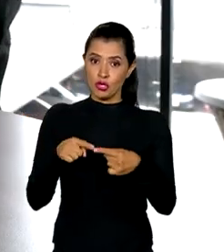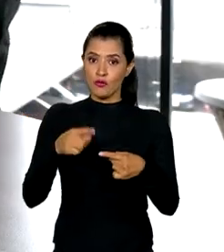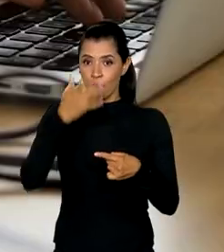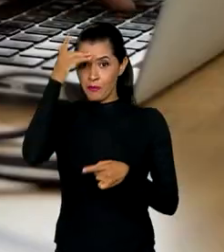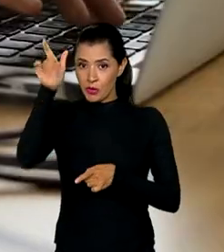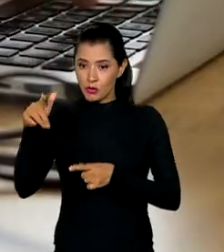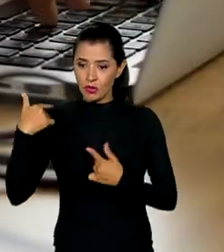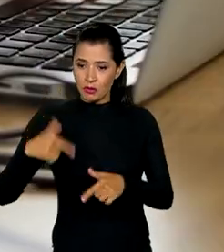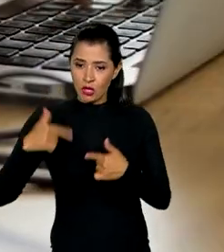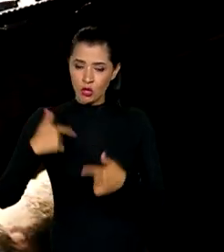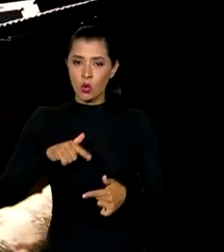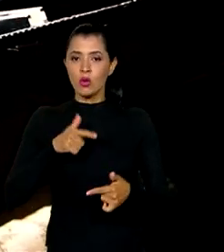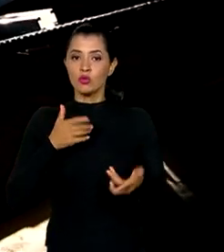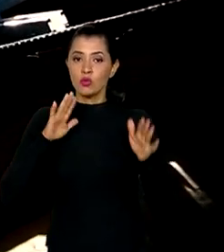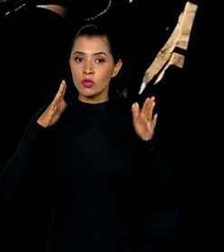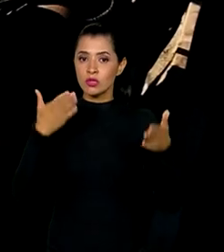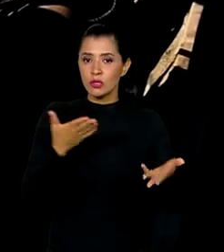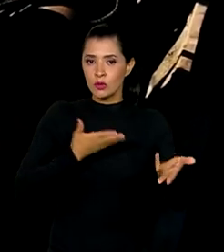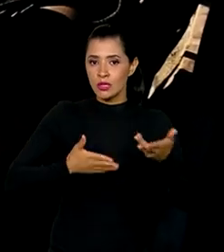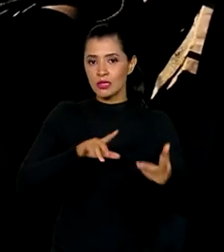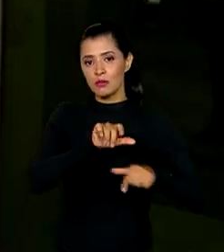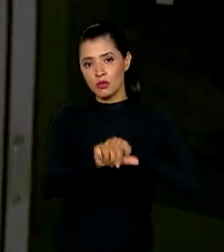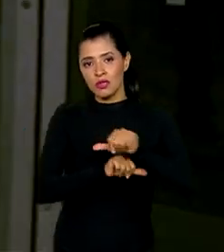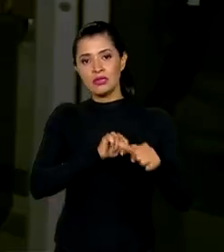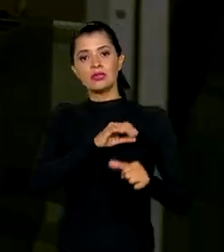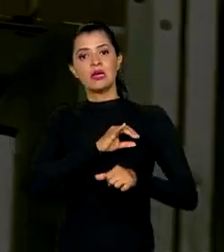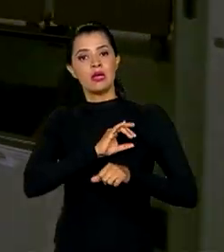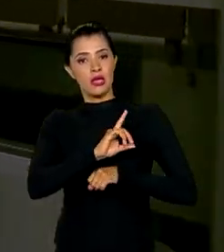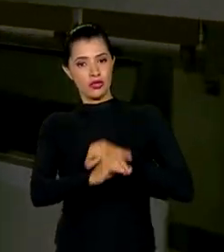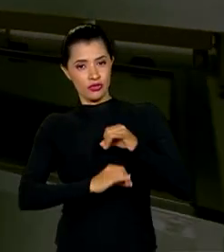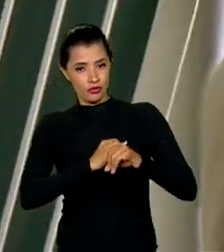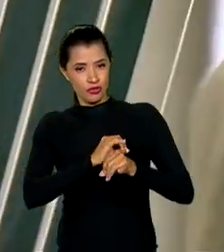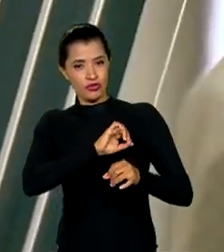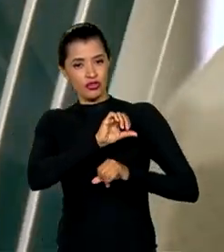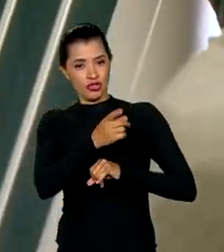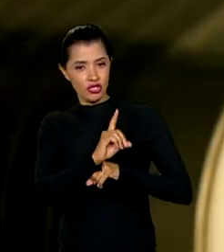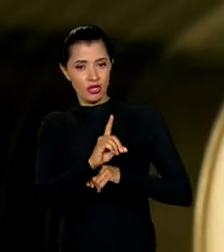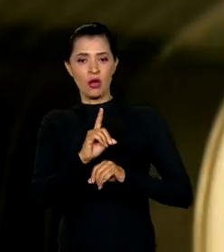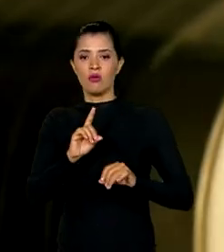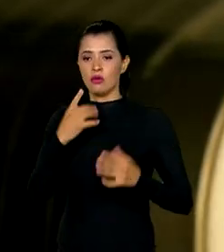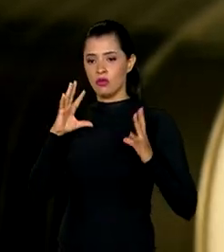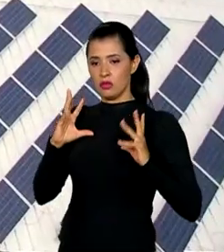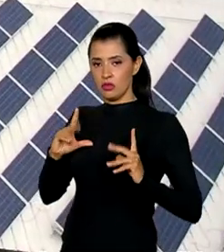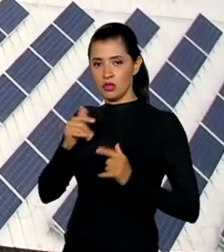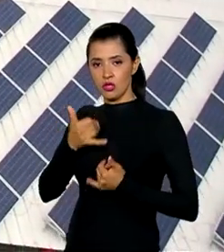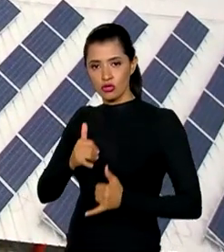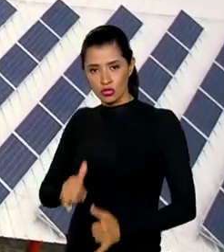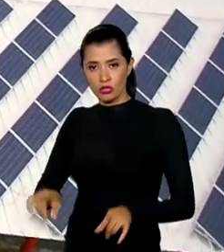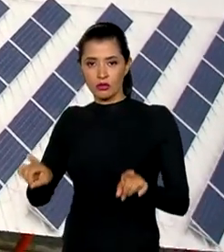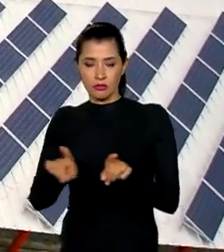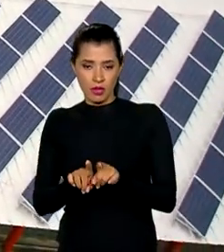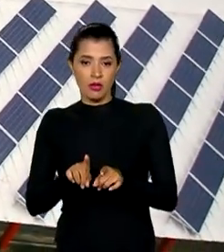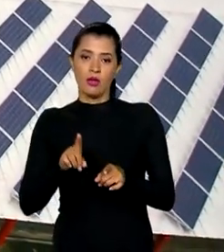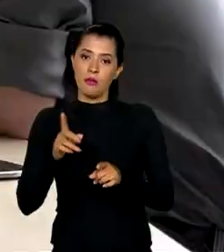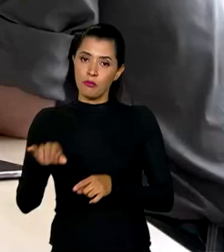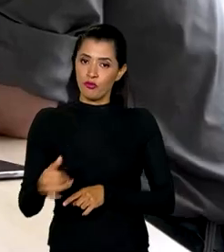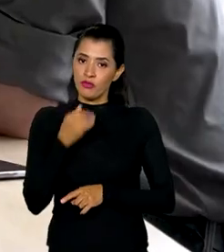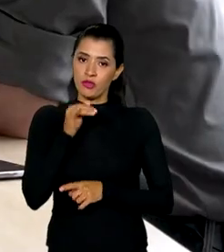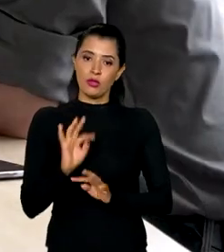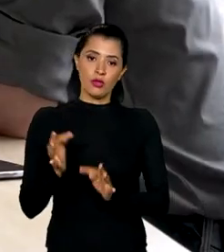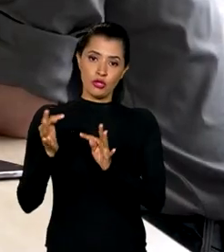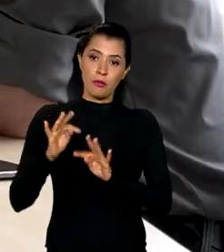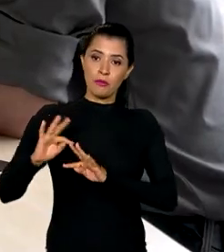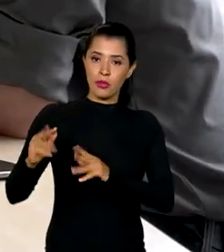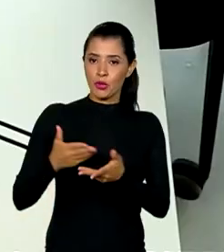das transições digitais e de energia limpa, aproveitando assim a tecnologia para o benefício de todos.